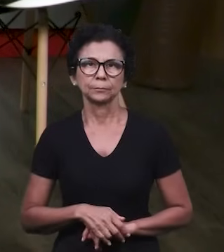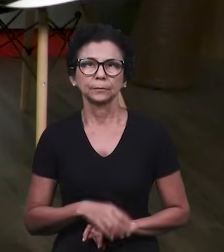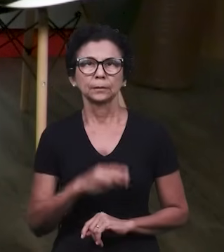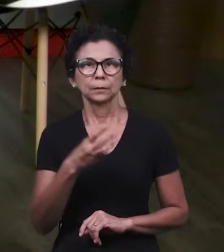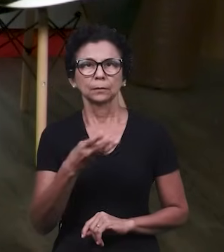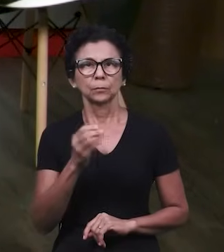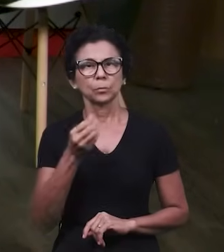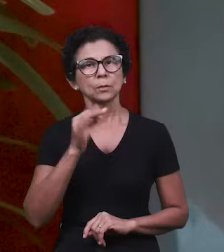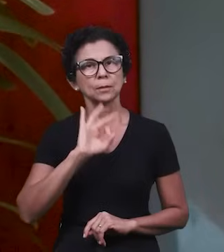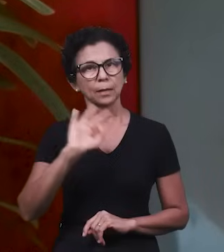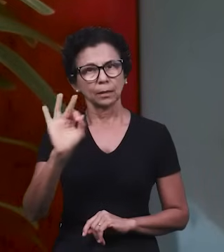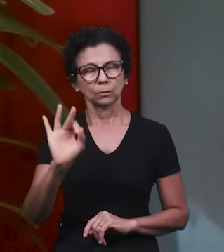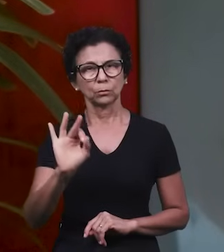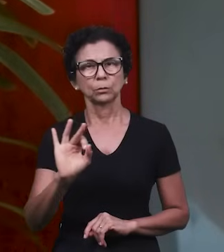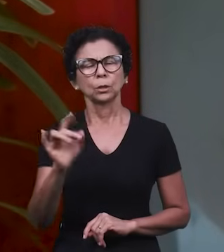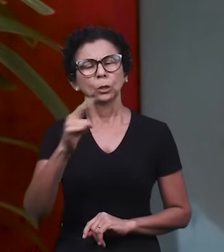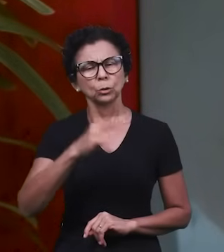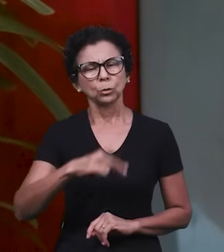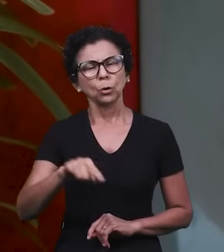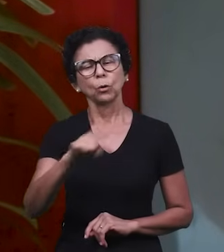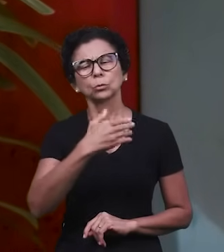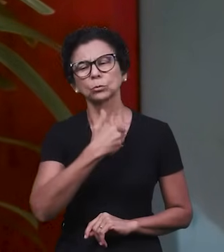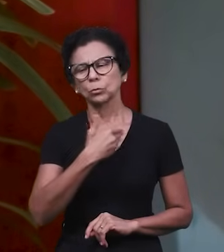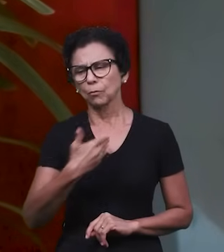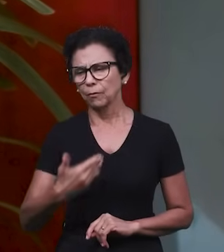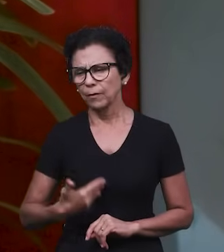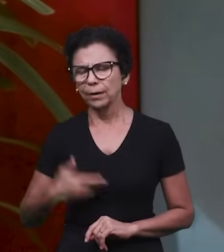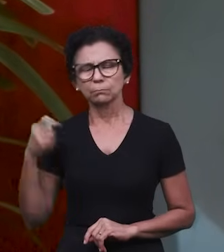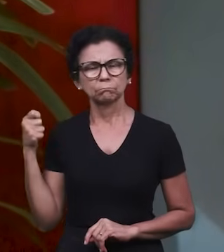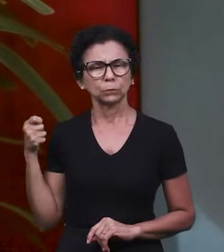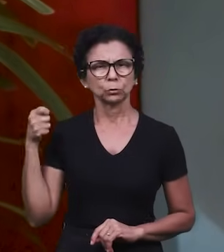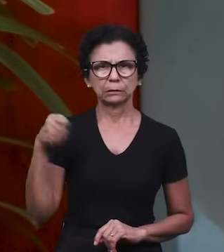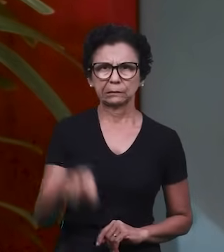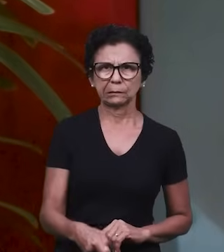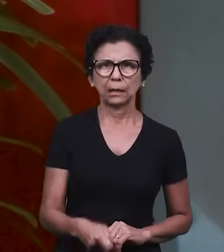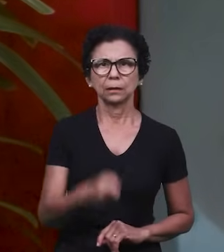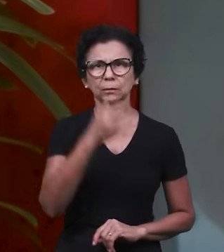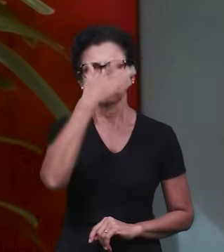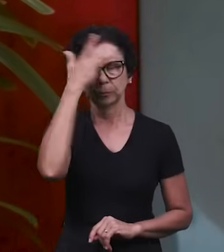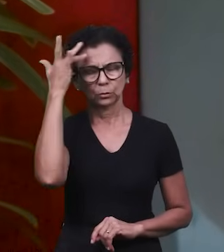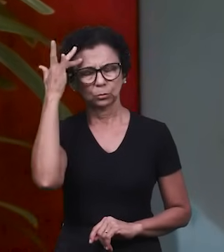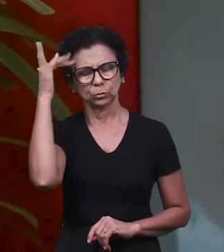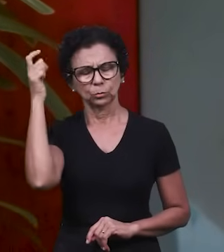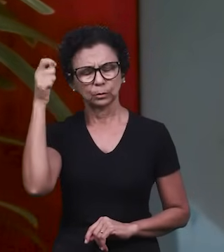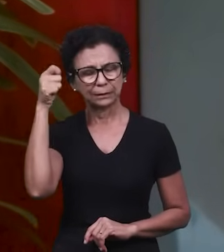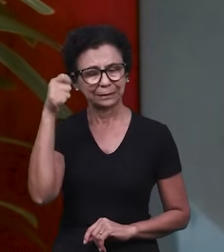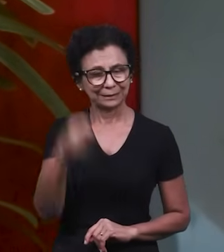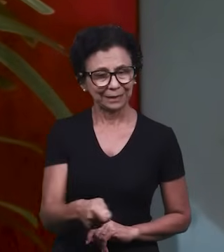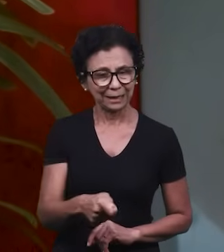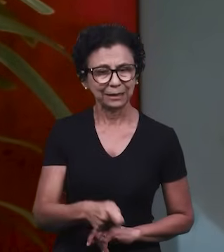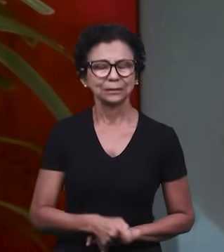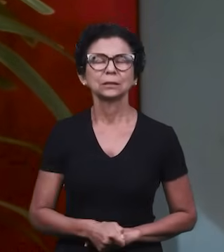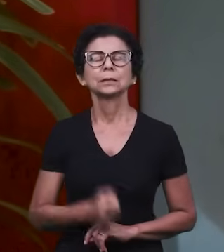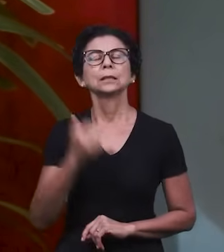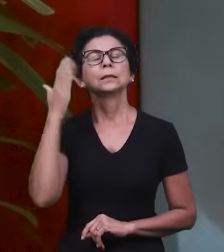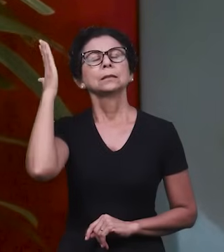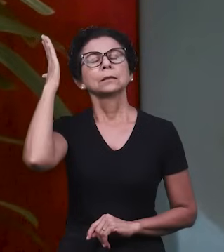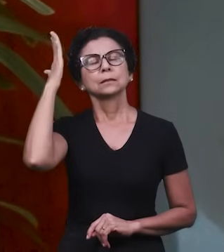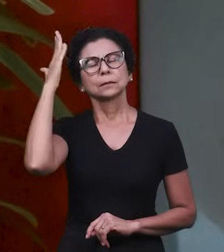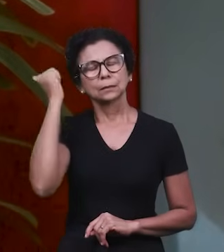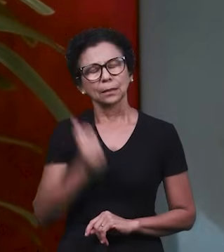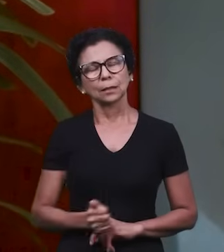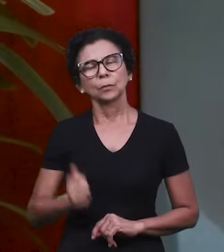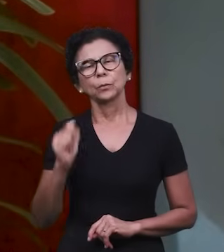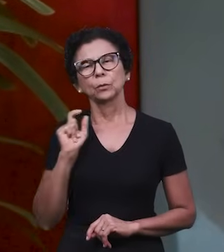países sabem, todos os governantes sabem que um dos elementos de maior procura,